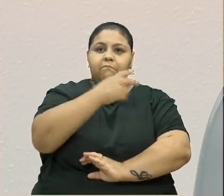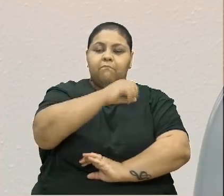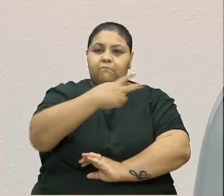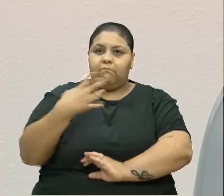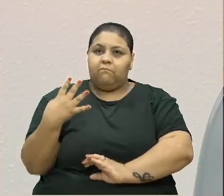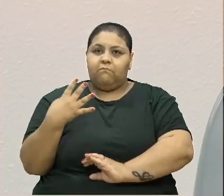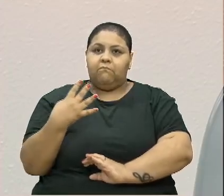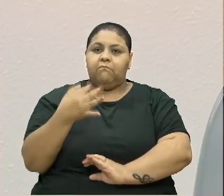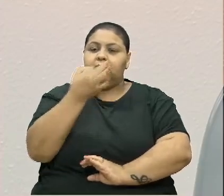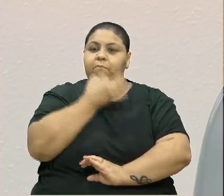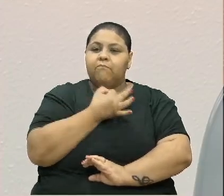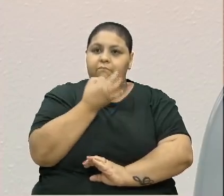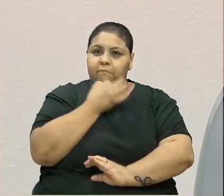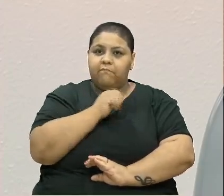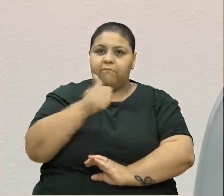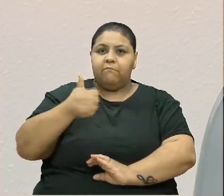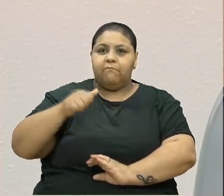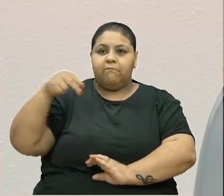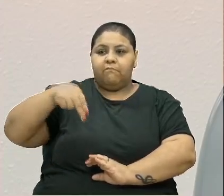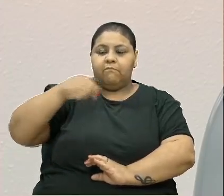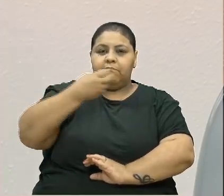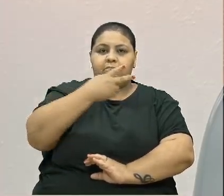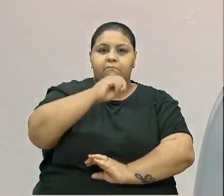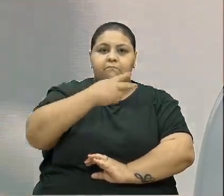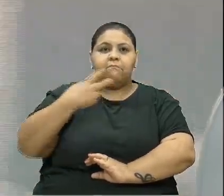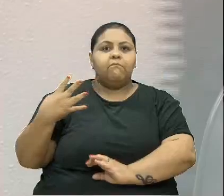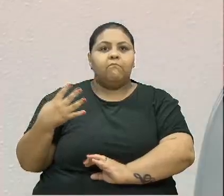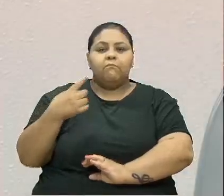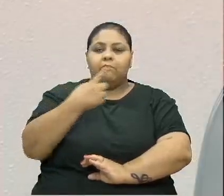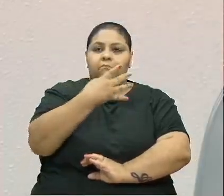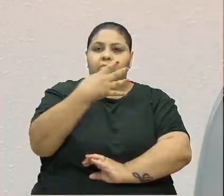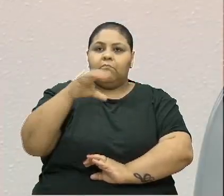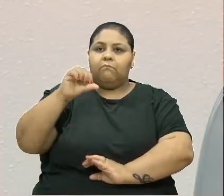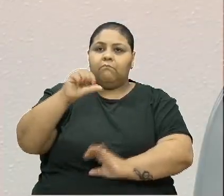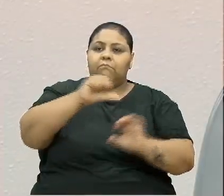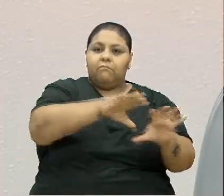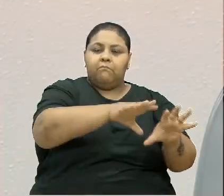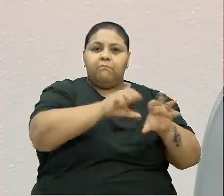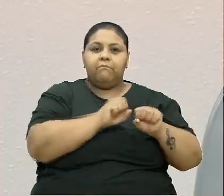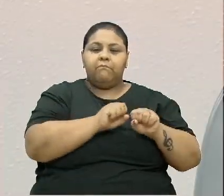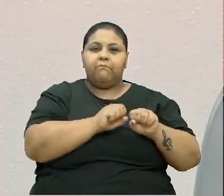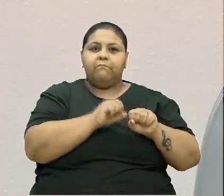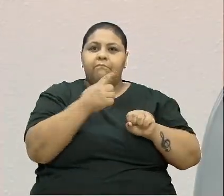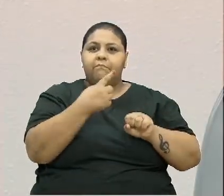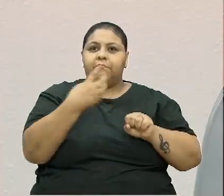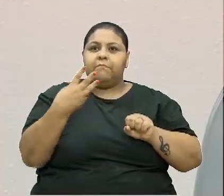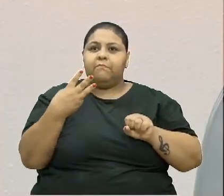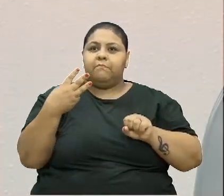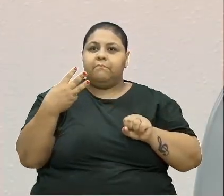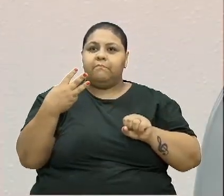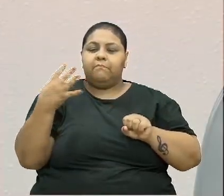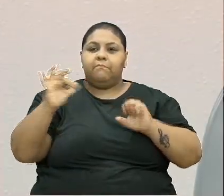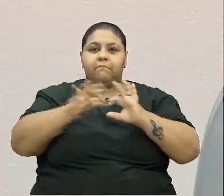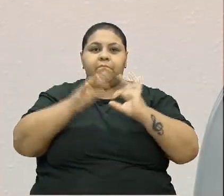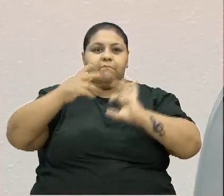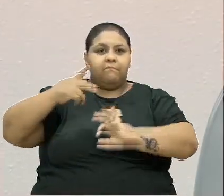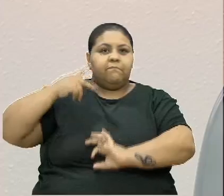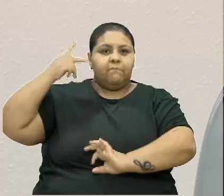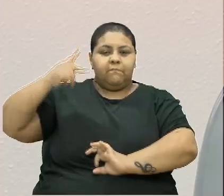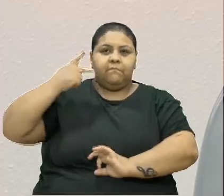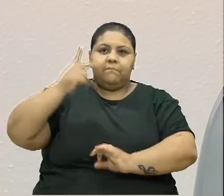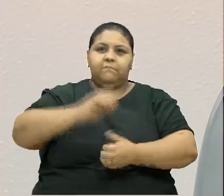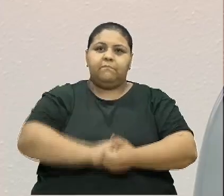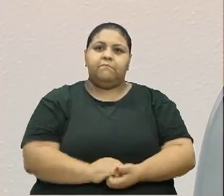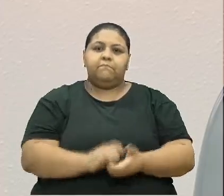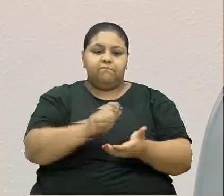173/2024. Caxias do Sul, 11 de novembro de 2024, 149 anos de colonização e 134 de emancipação